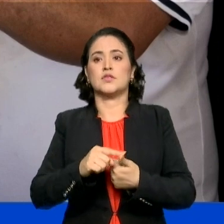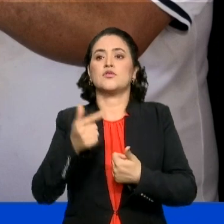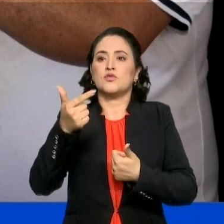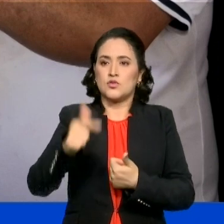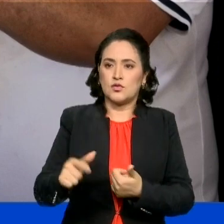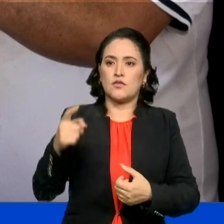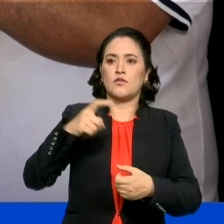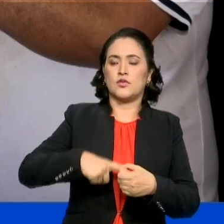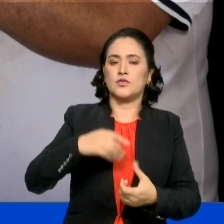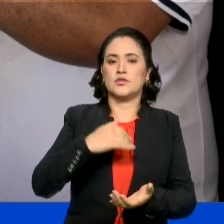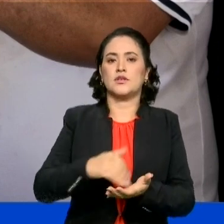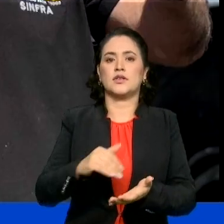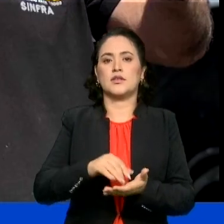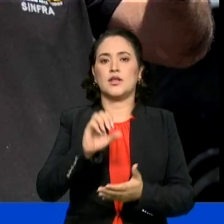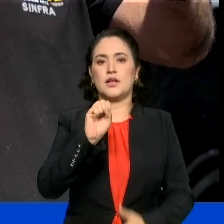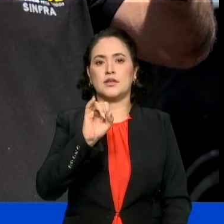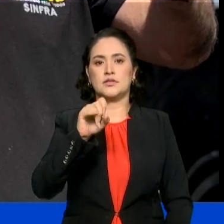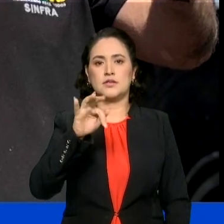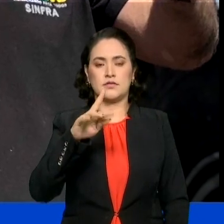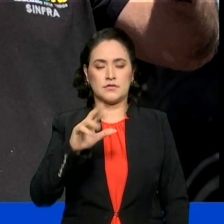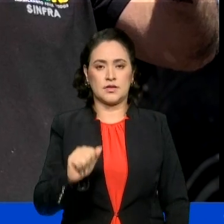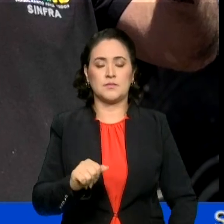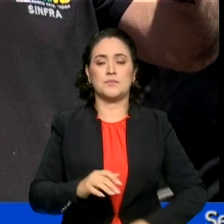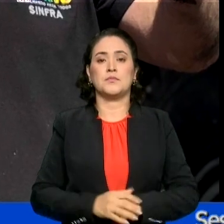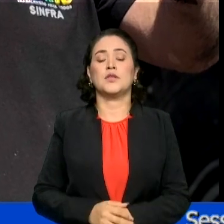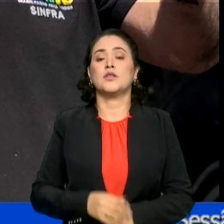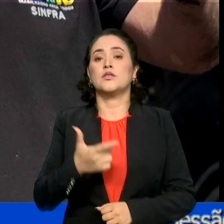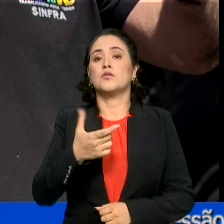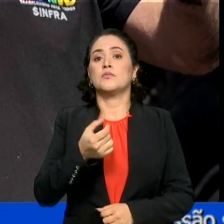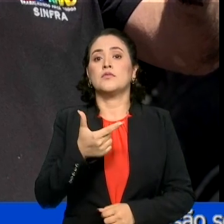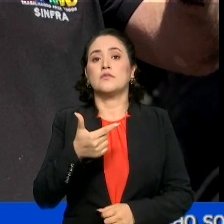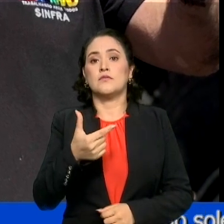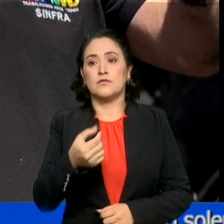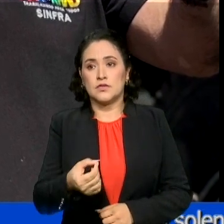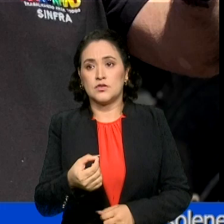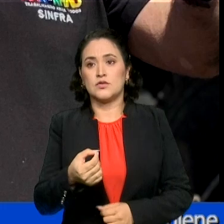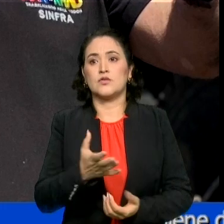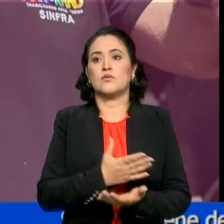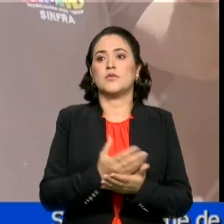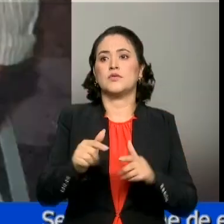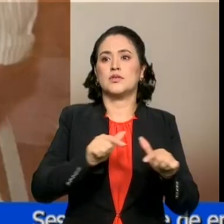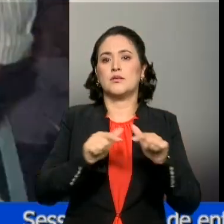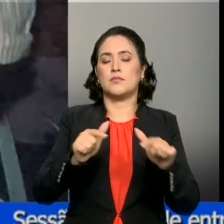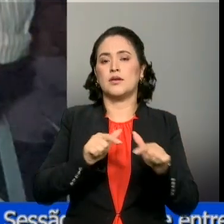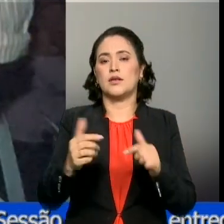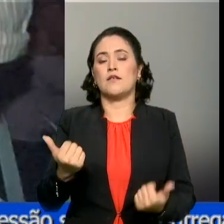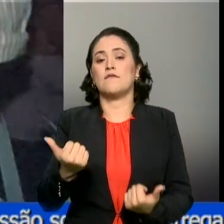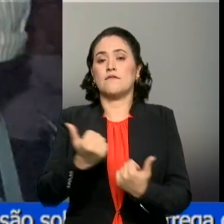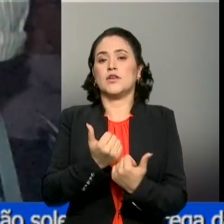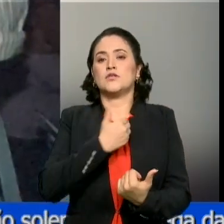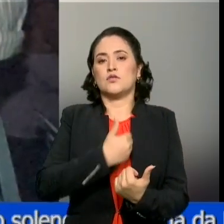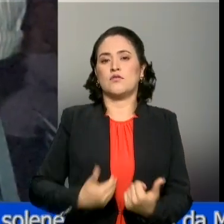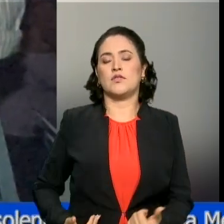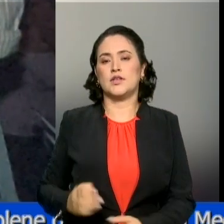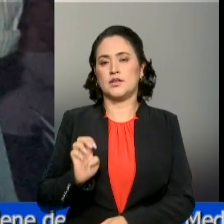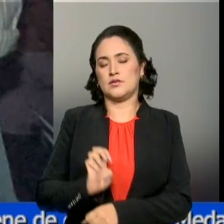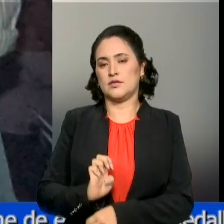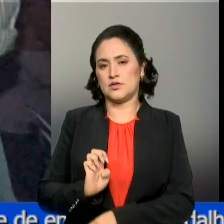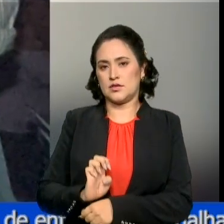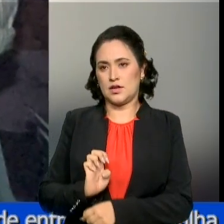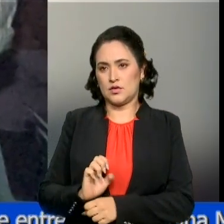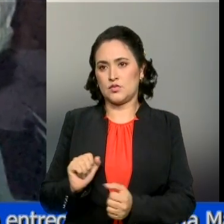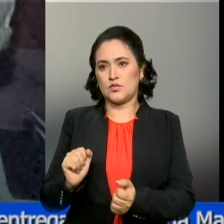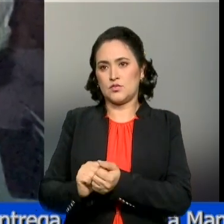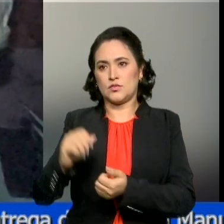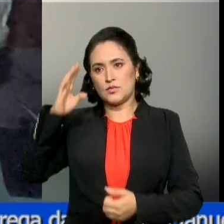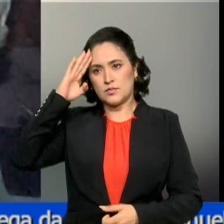do então vice-governador do estado, Carlos Brandão, fortalecendo uma amizade pessoal e profissional